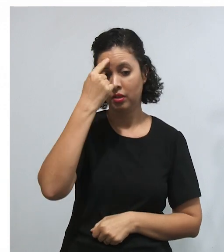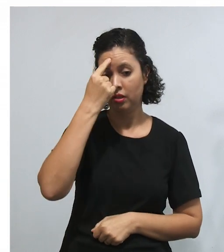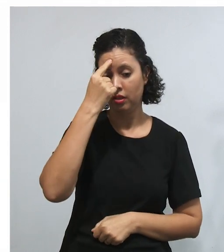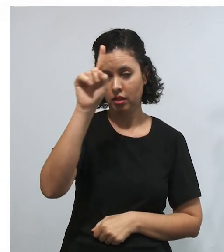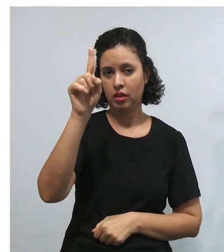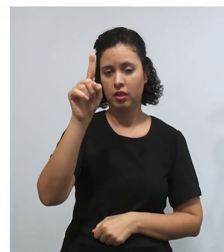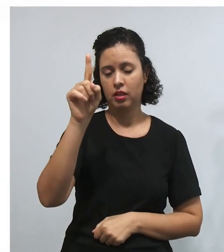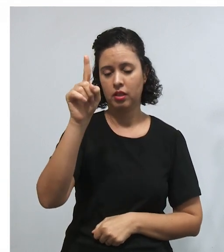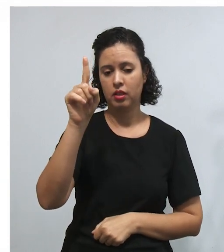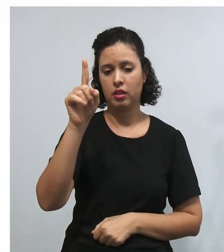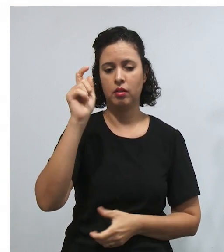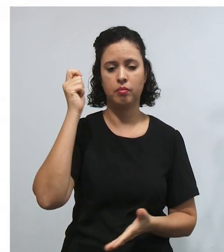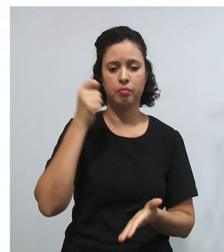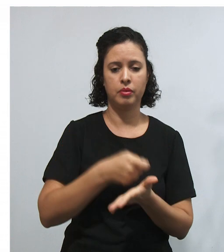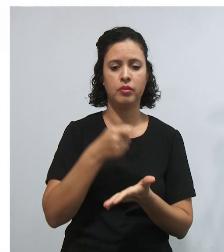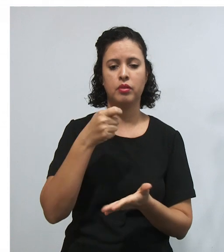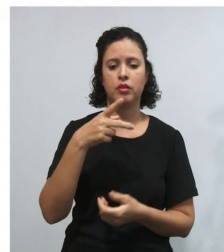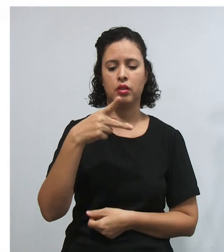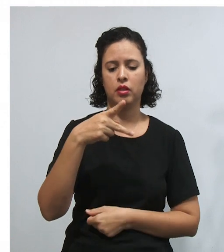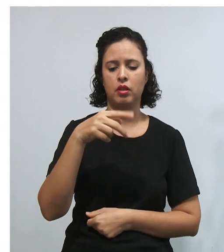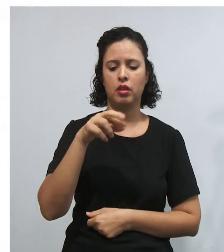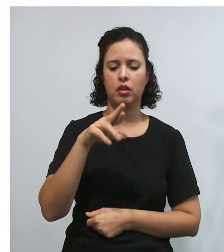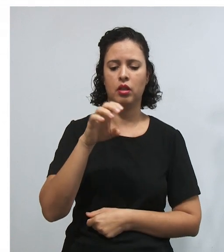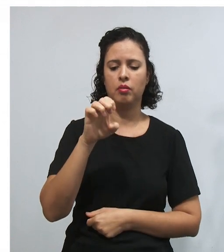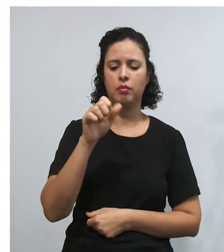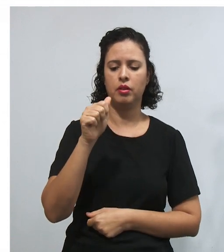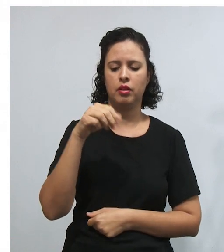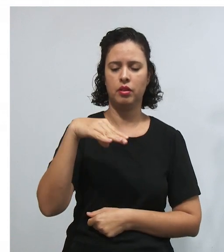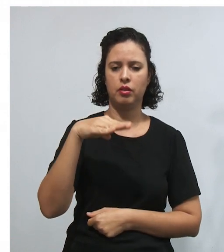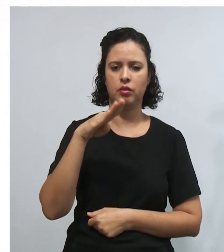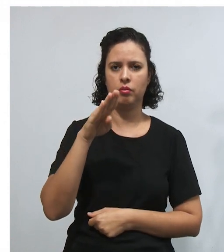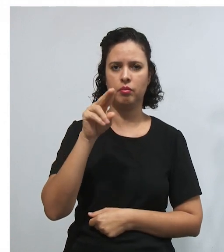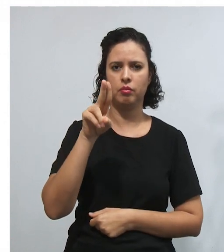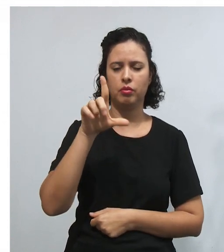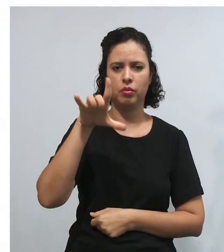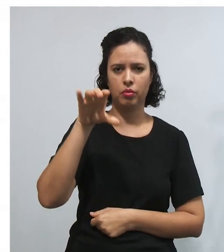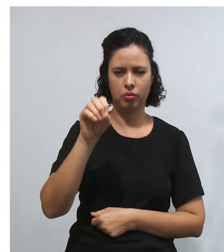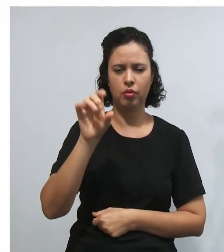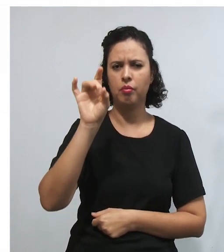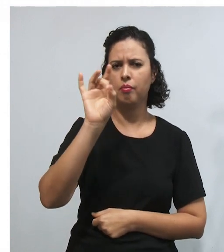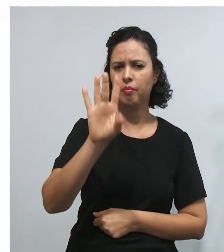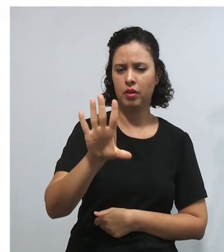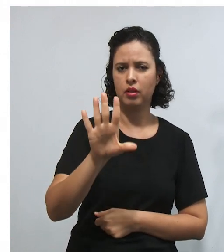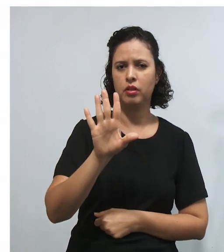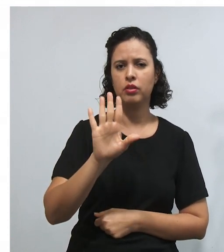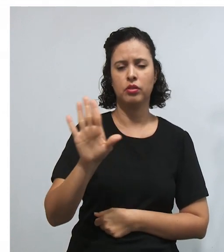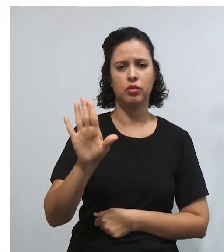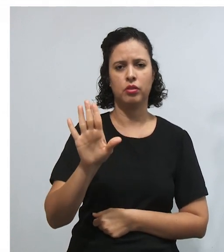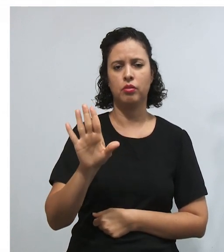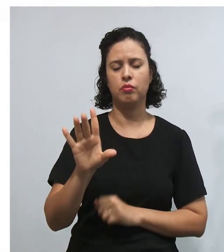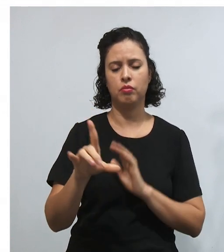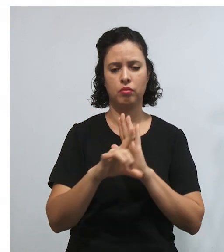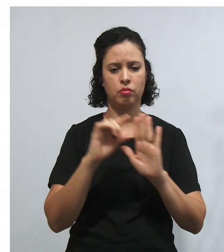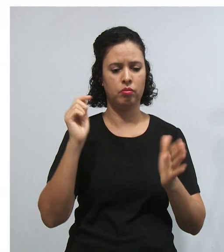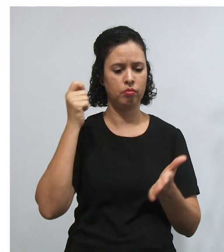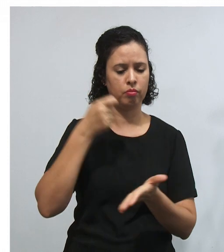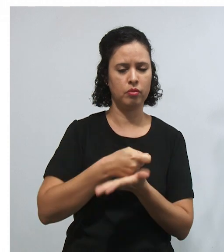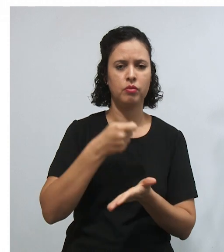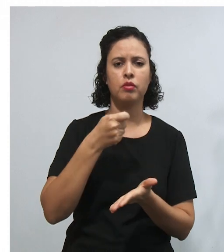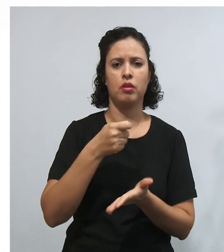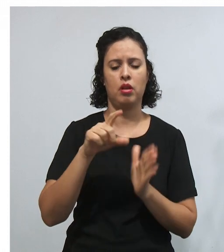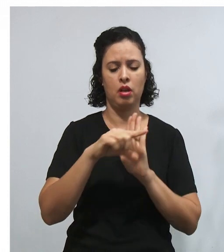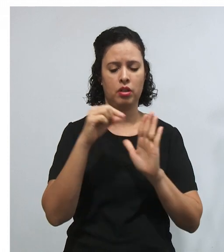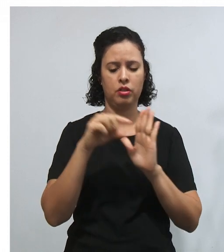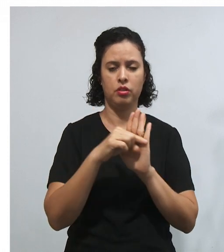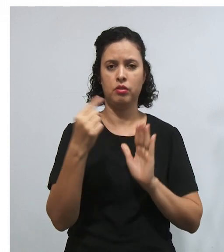né, consagrado no preâmbulo da Constituição Federal de 88. Mas ele, de fato, ele é proclamado no artigo 1º. Então, vocês